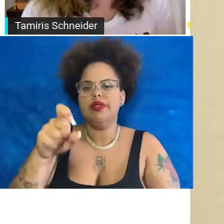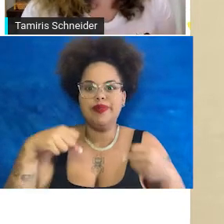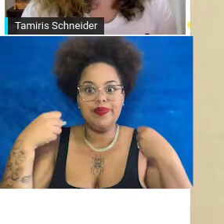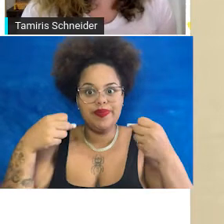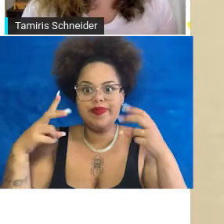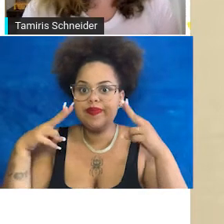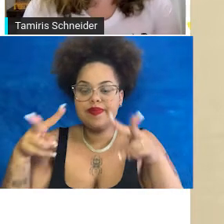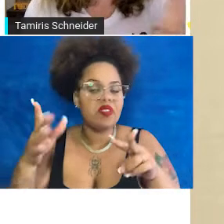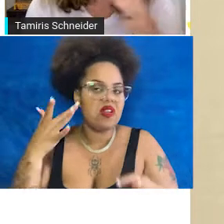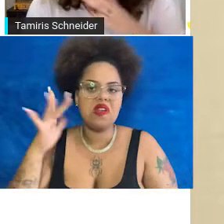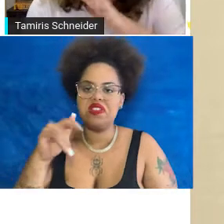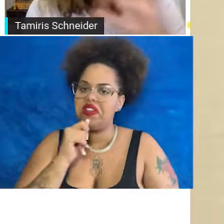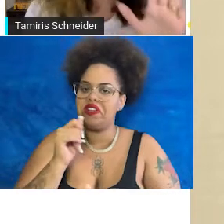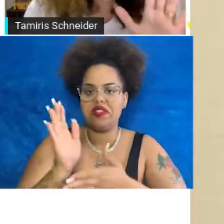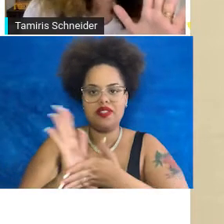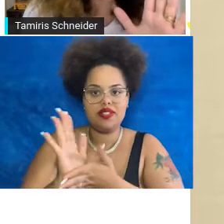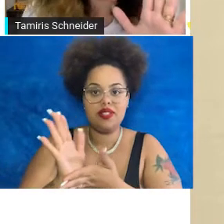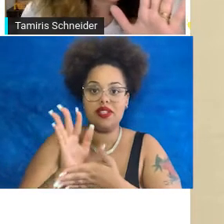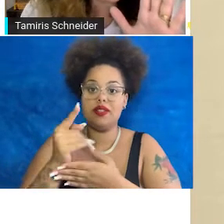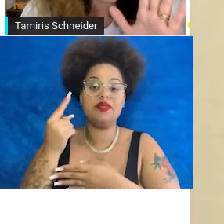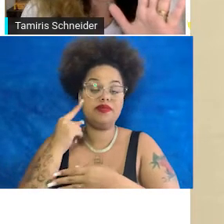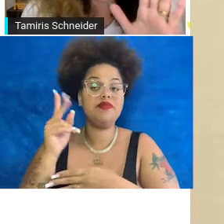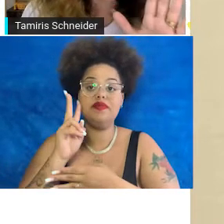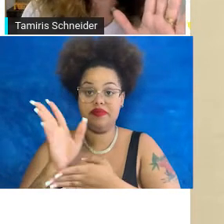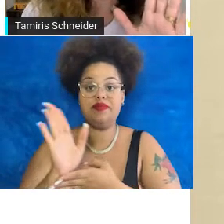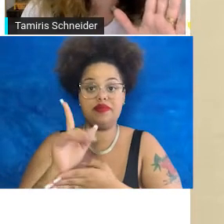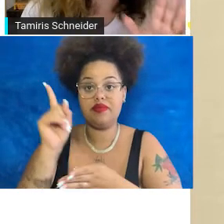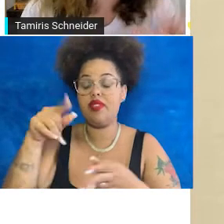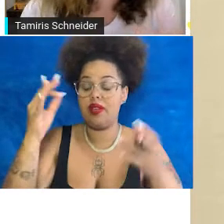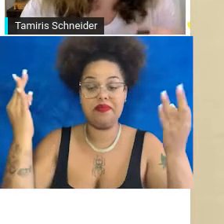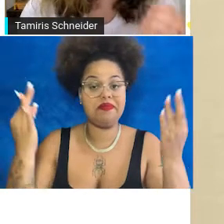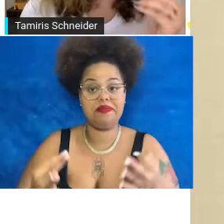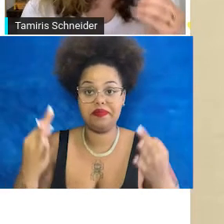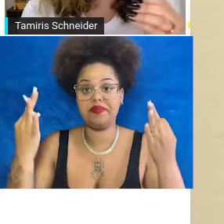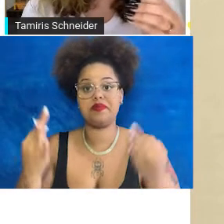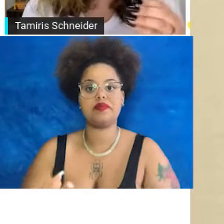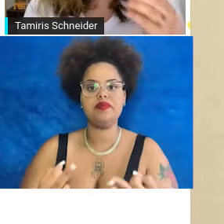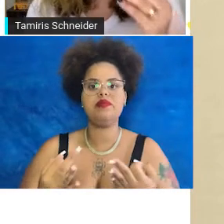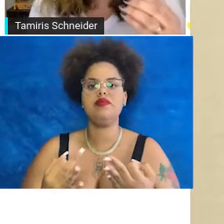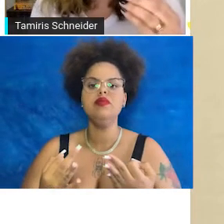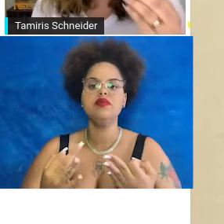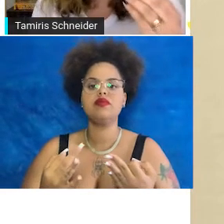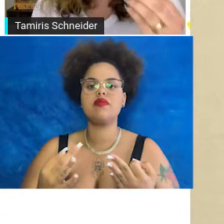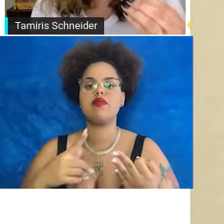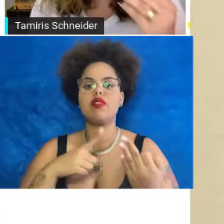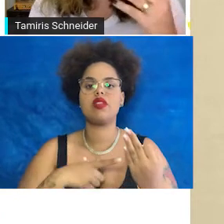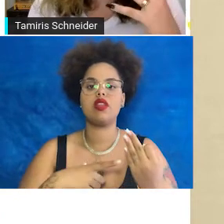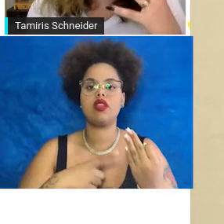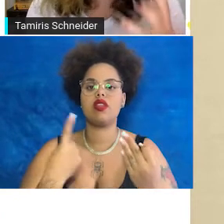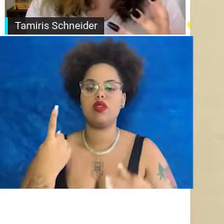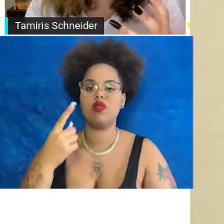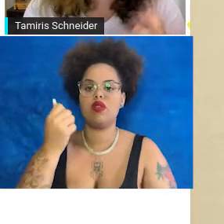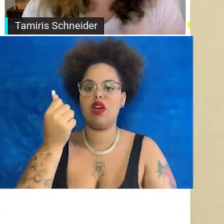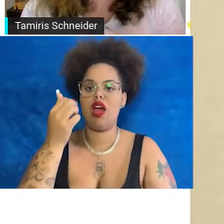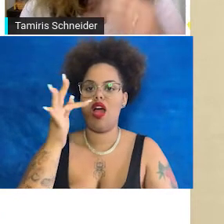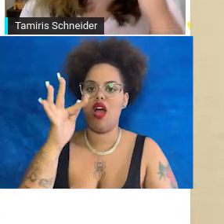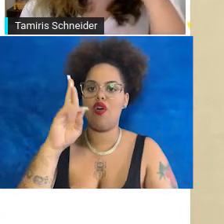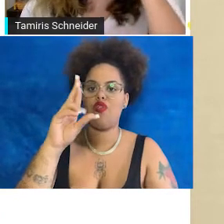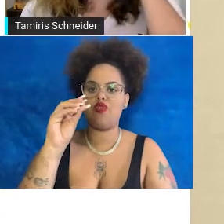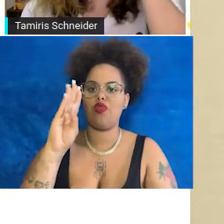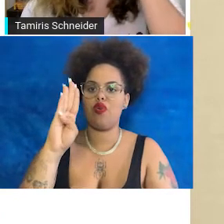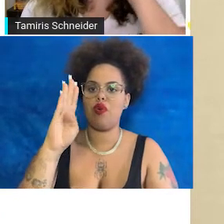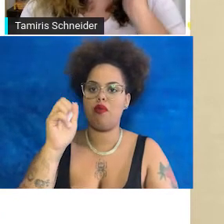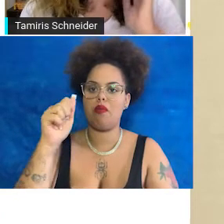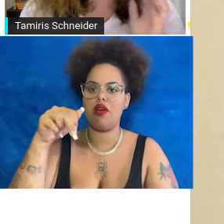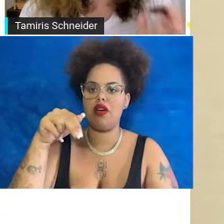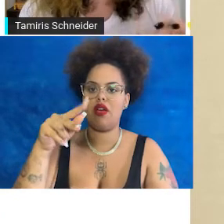sei se ainda está no cinema, mas dá um jeito de assistir esse filme que é perfeito. Eles têm um chamado Afrobunker,